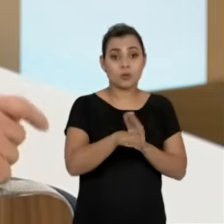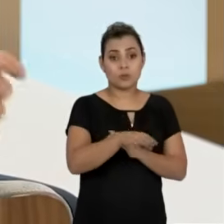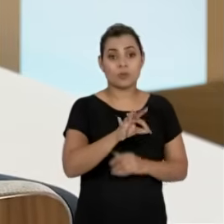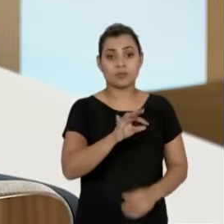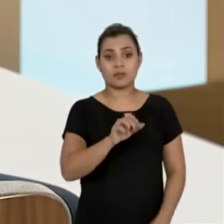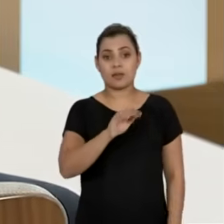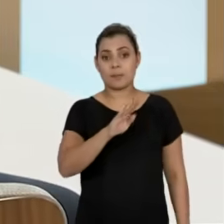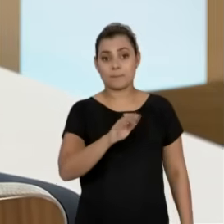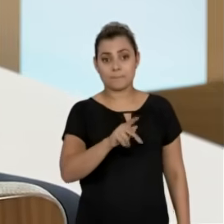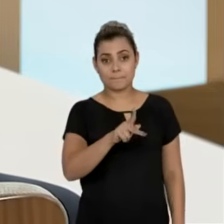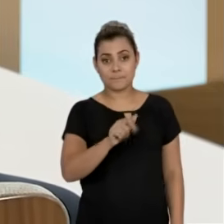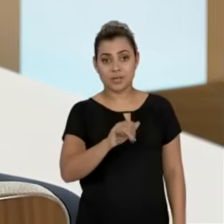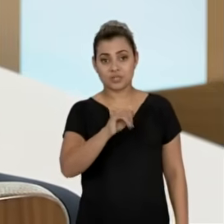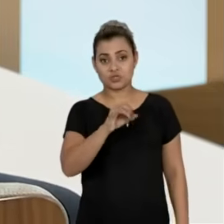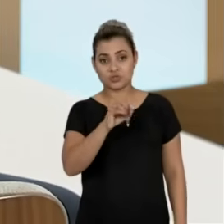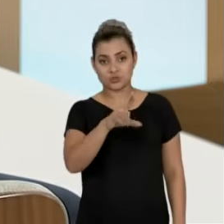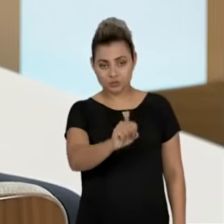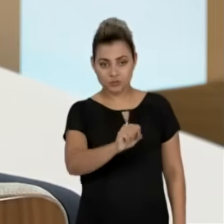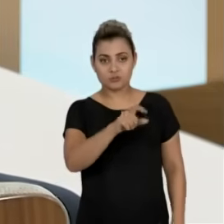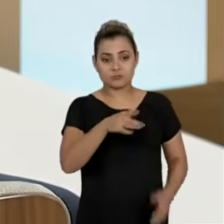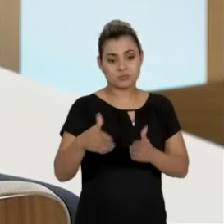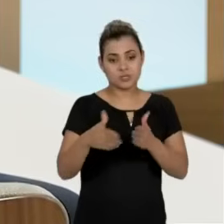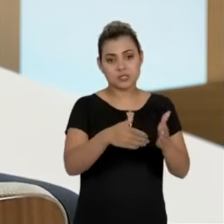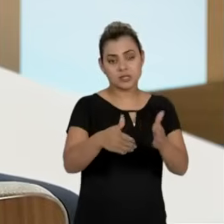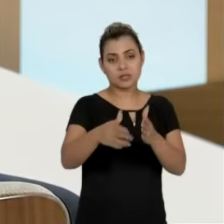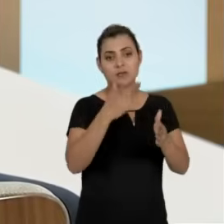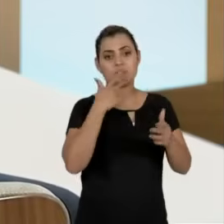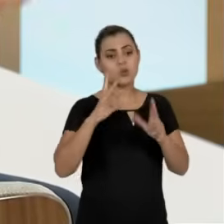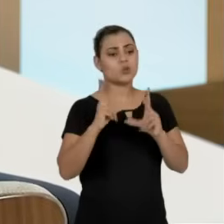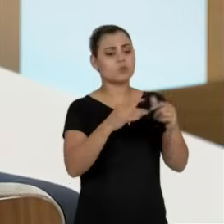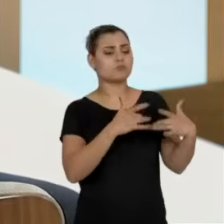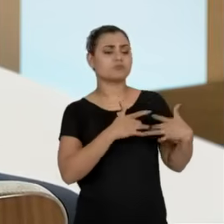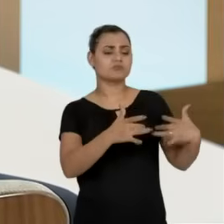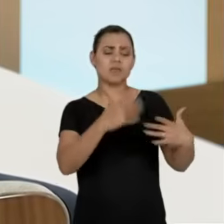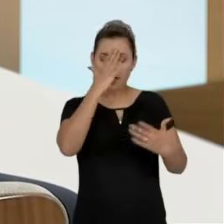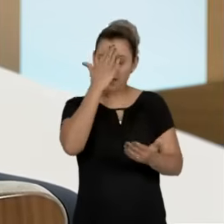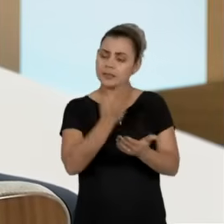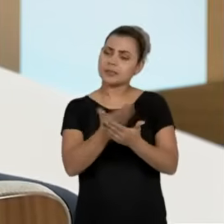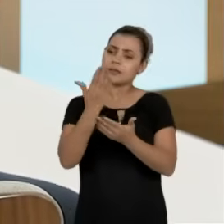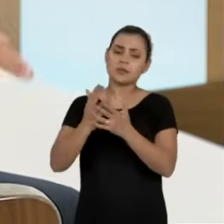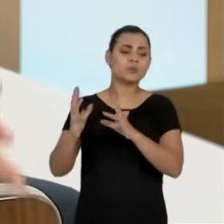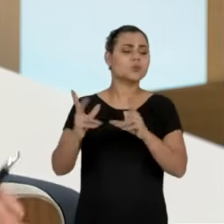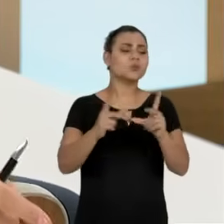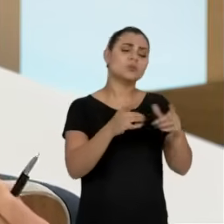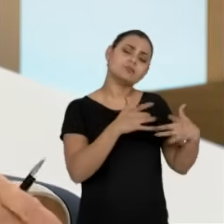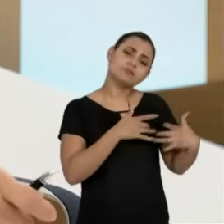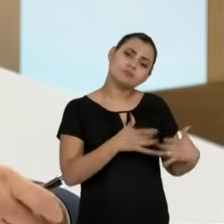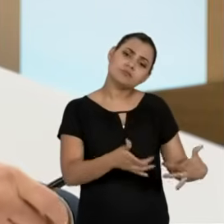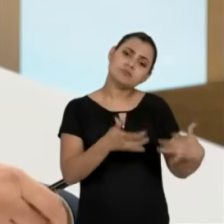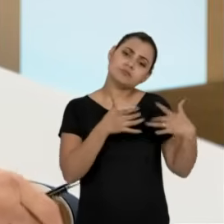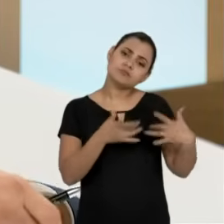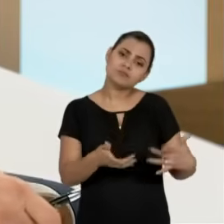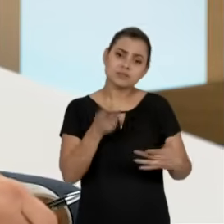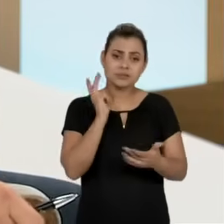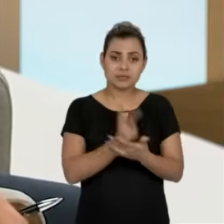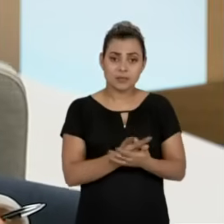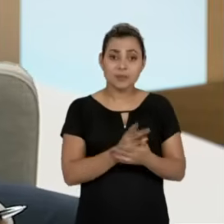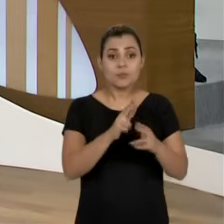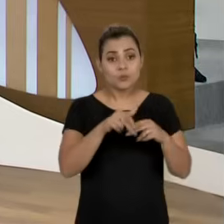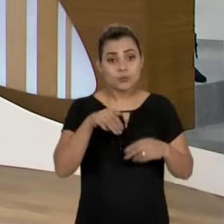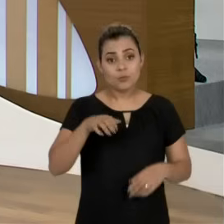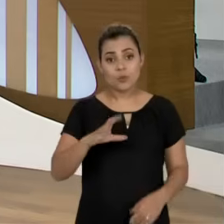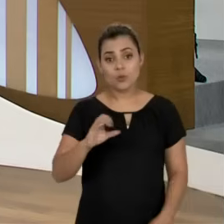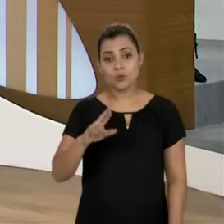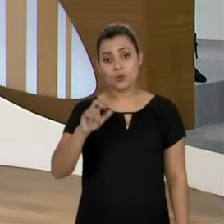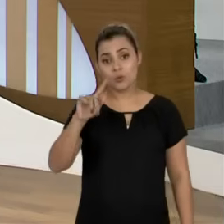os índios lá eram muito bondosos, o povo lá era generoso, alegre, e acreditava em tudo que eles faziam. Falavam, mocorongo, mocorongo. Então, na verdade, mocorongo é uma